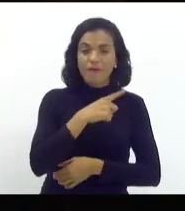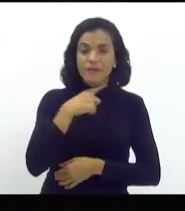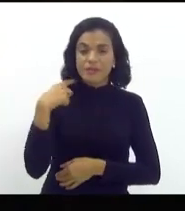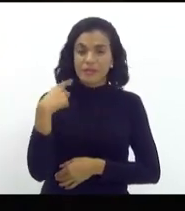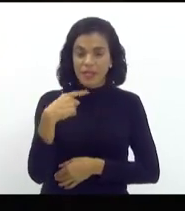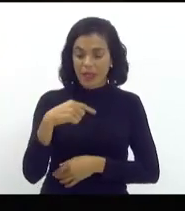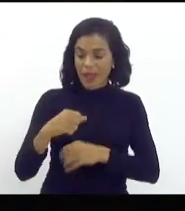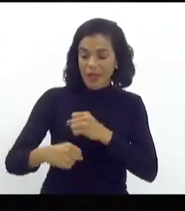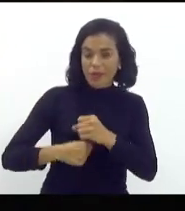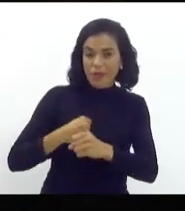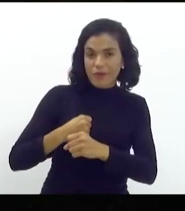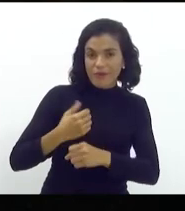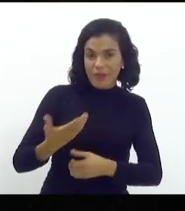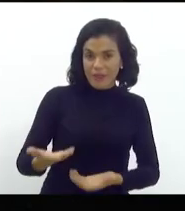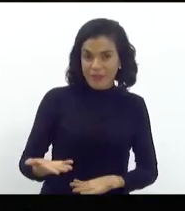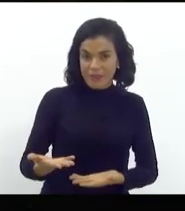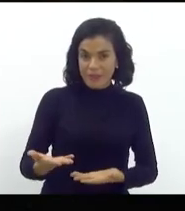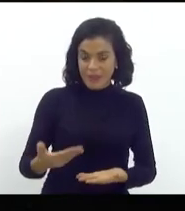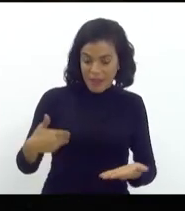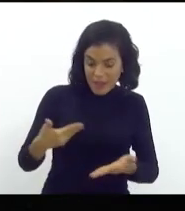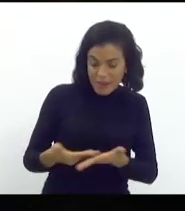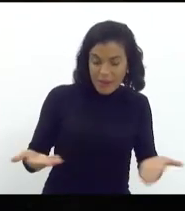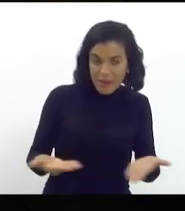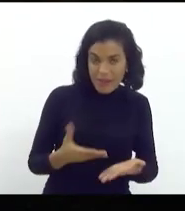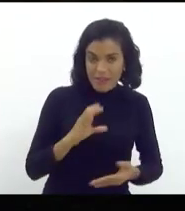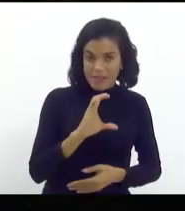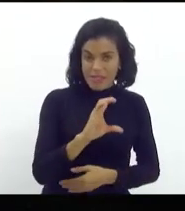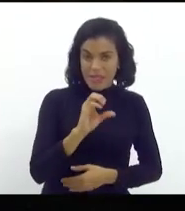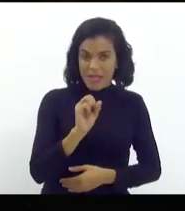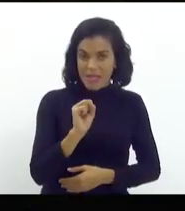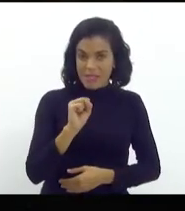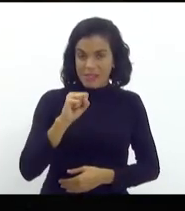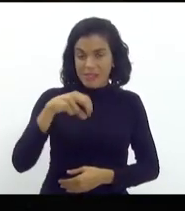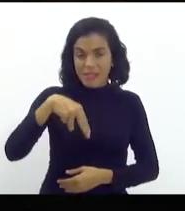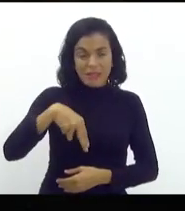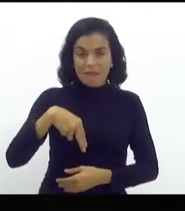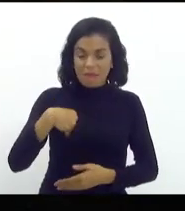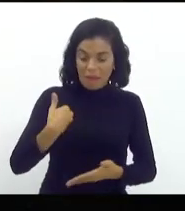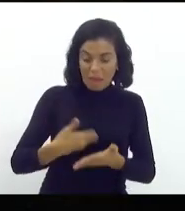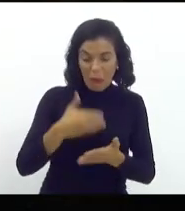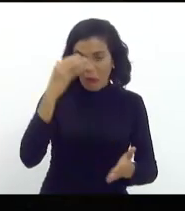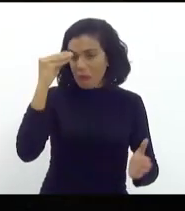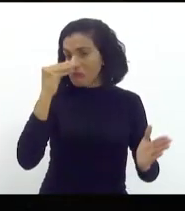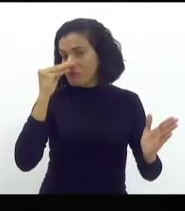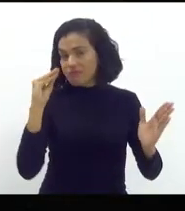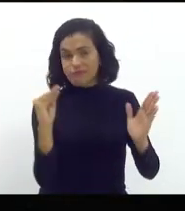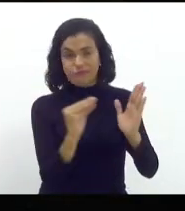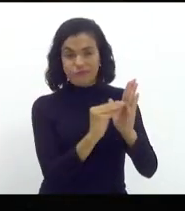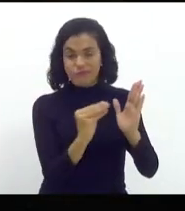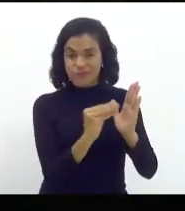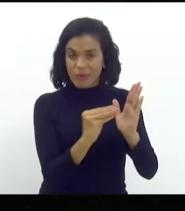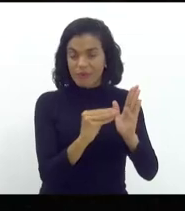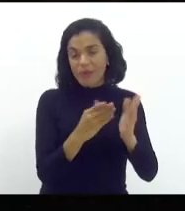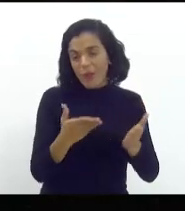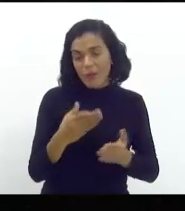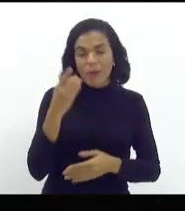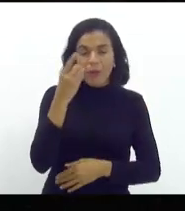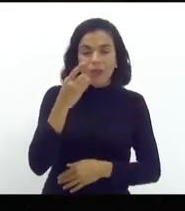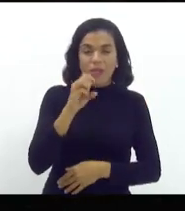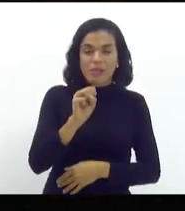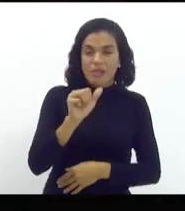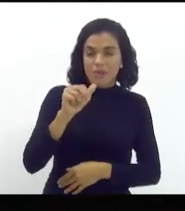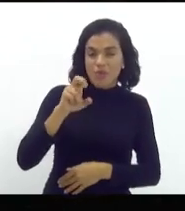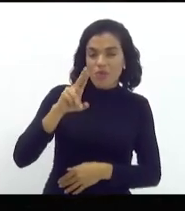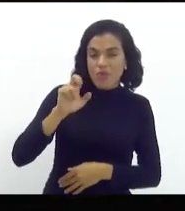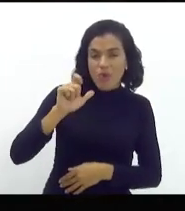até o exato momento SSL não cumpriu então Deputado Samuel Malafaia com a palavra de